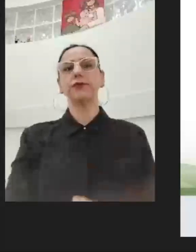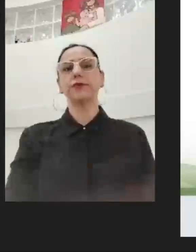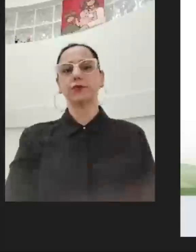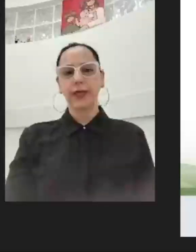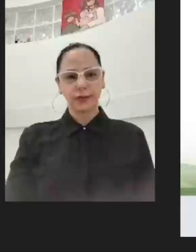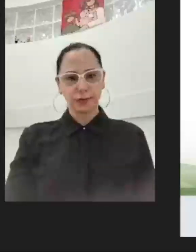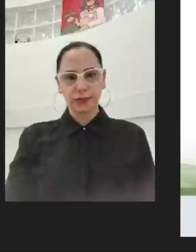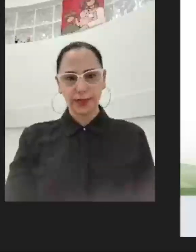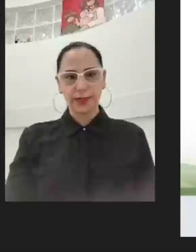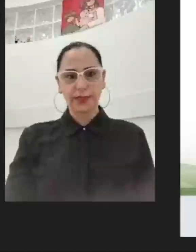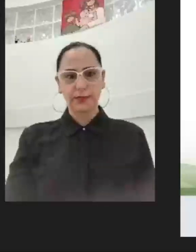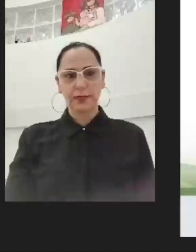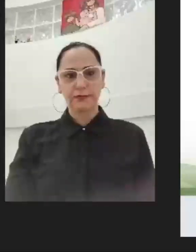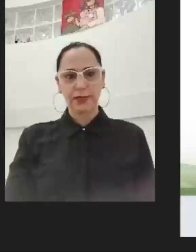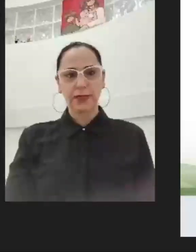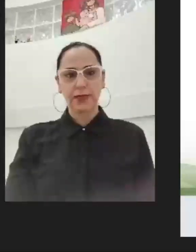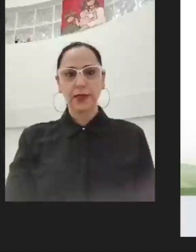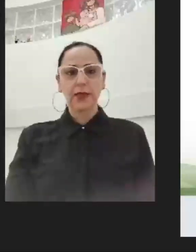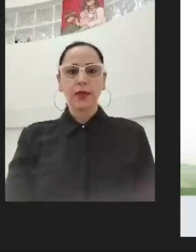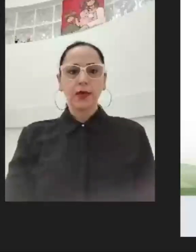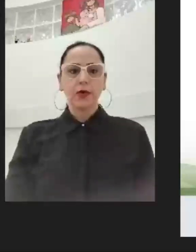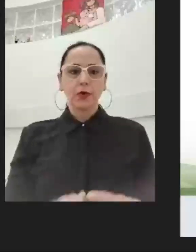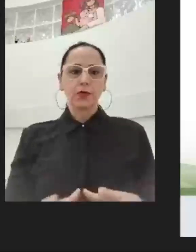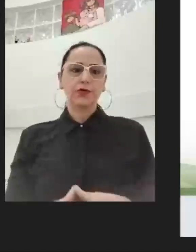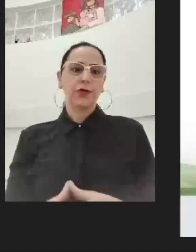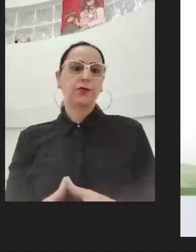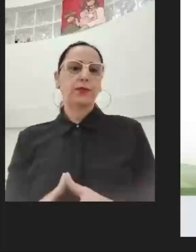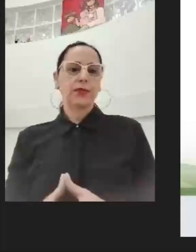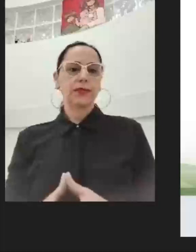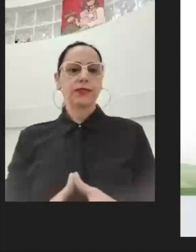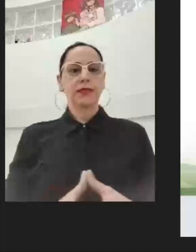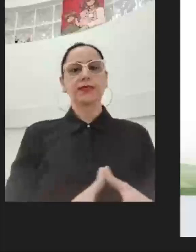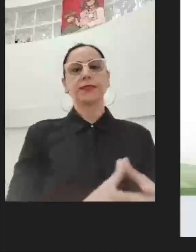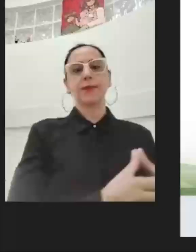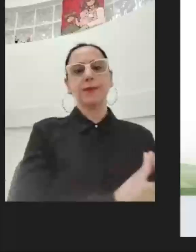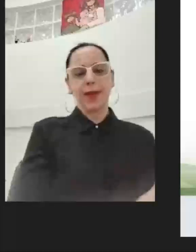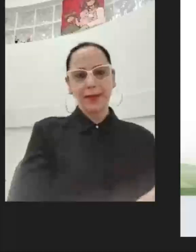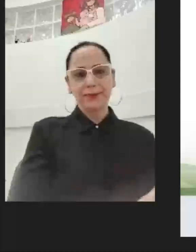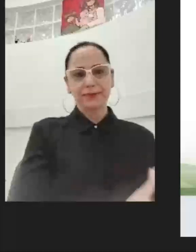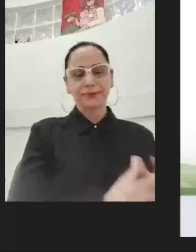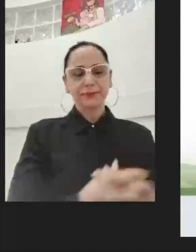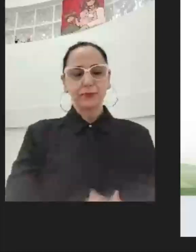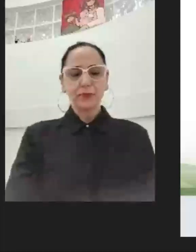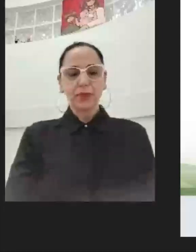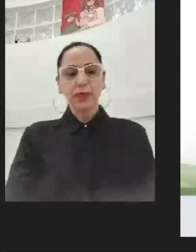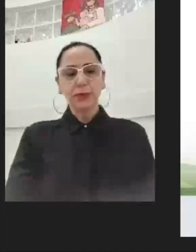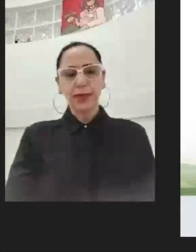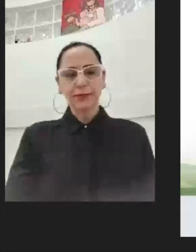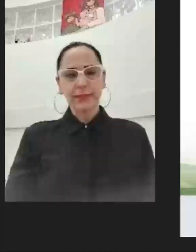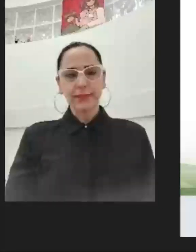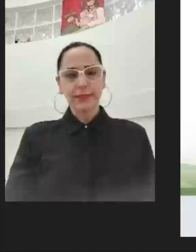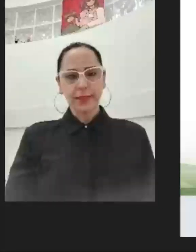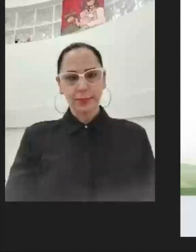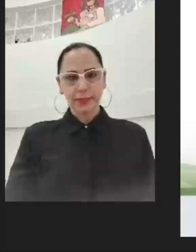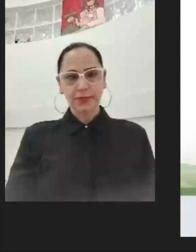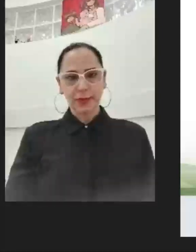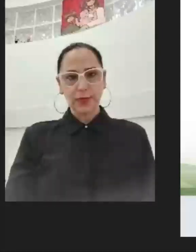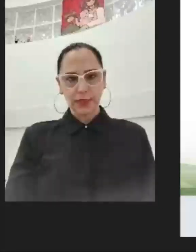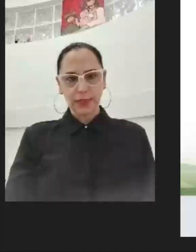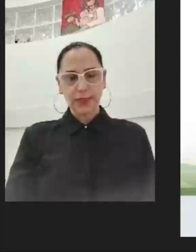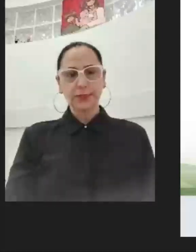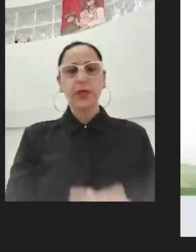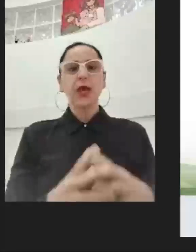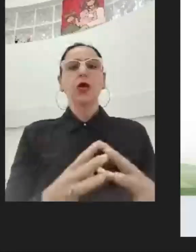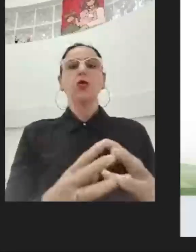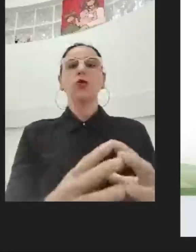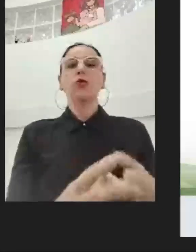Foi partindo de uma dificuldade muito grande na minha vida, onde eu precisei ser babá. Eu morava em São